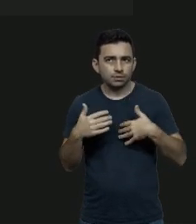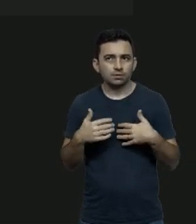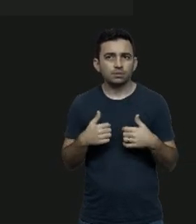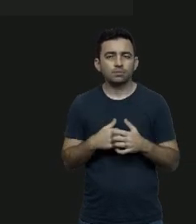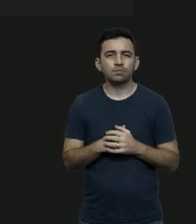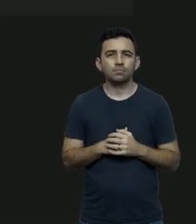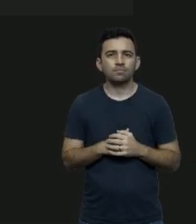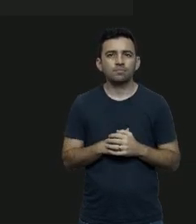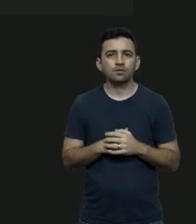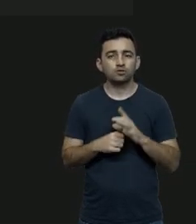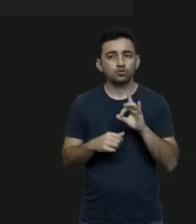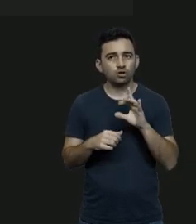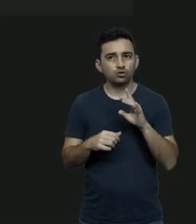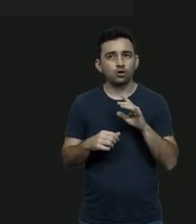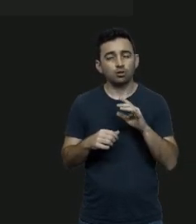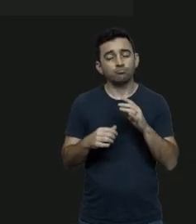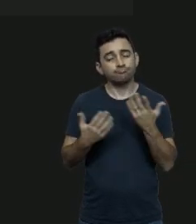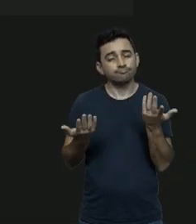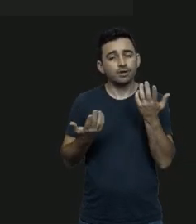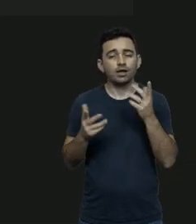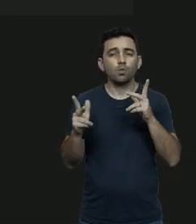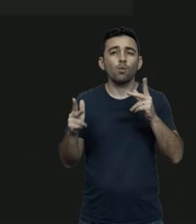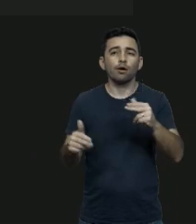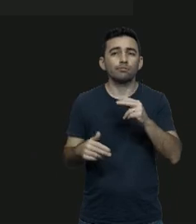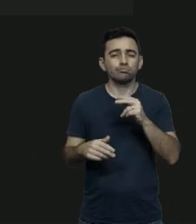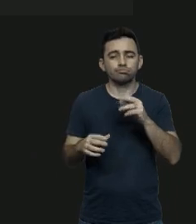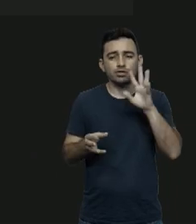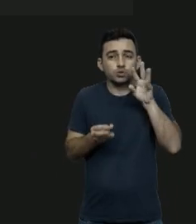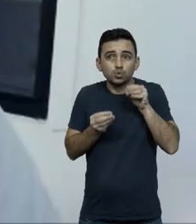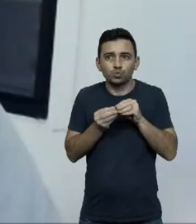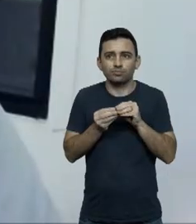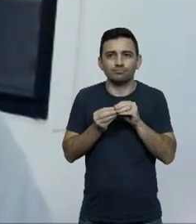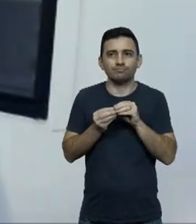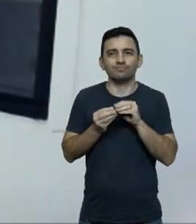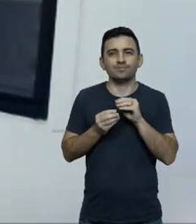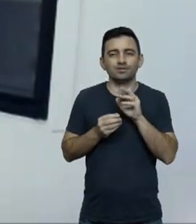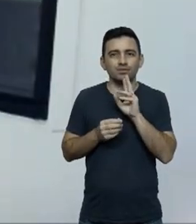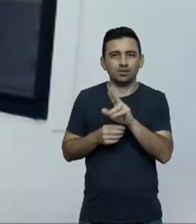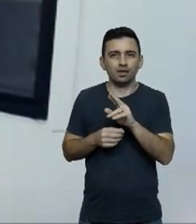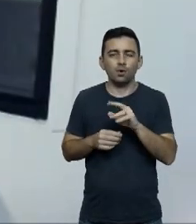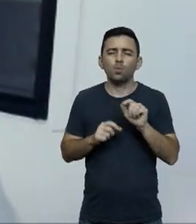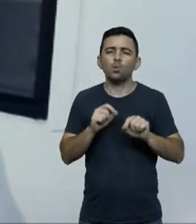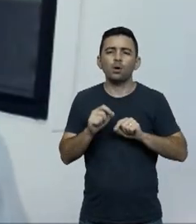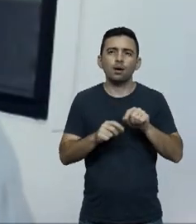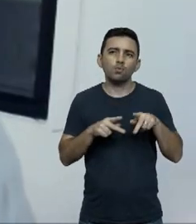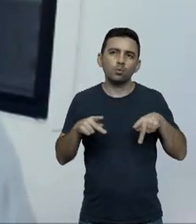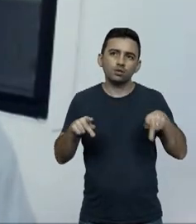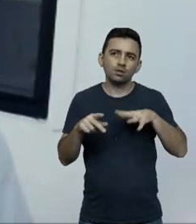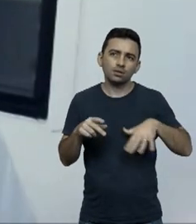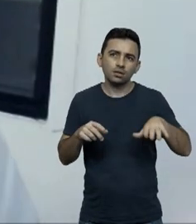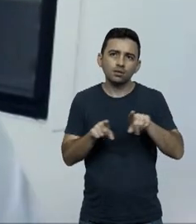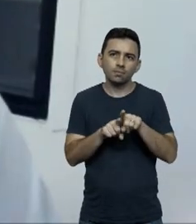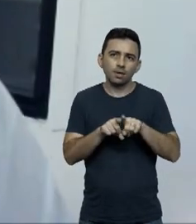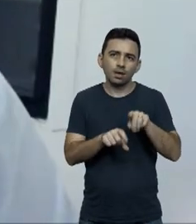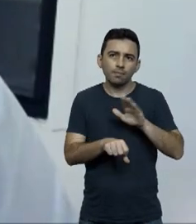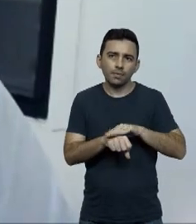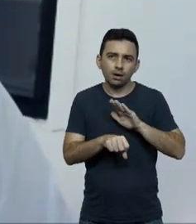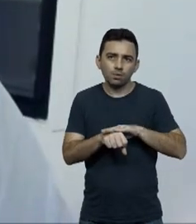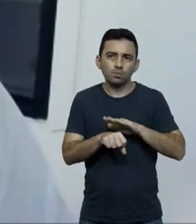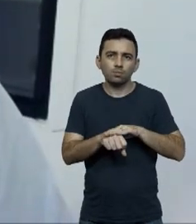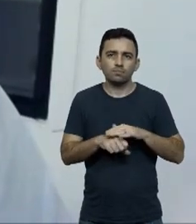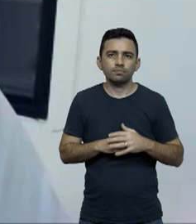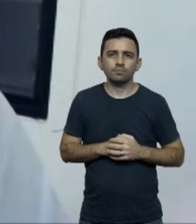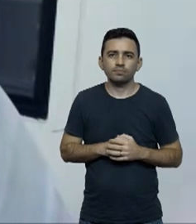de prestação de contas vão dizer assim em razão do que tem na promotoria um pouquinho da passando a promotoria